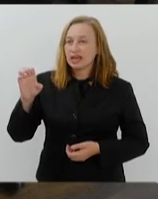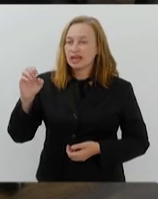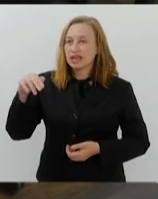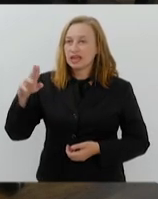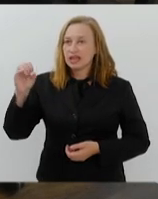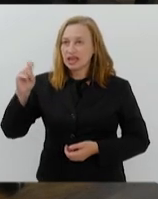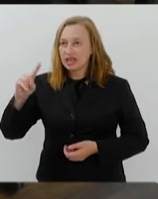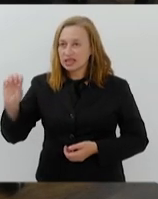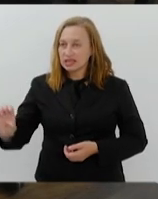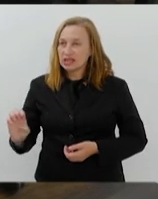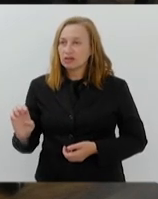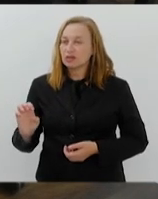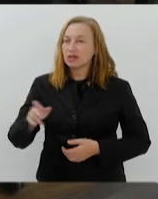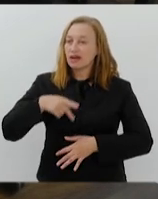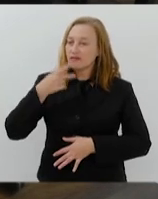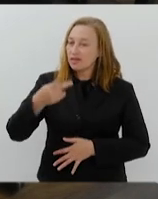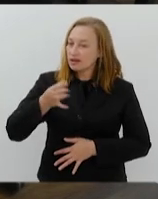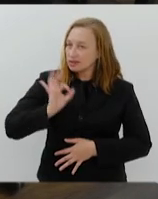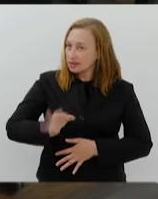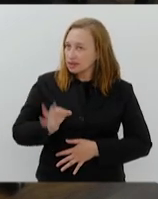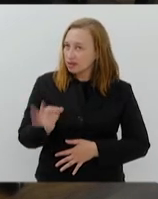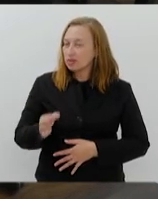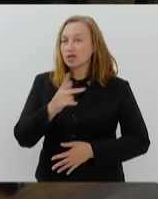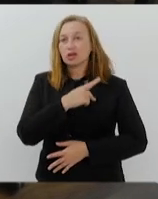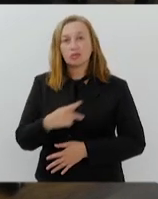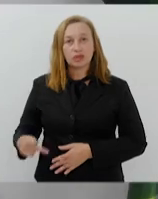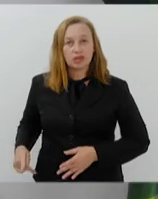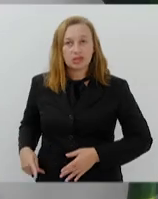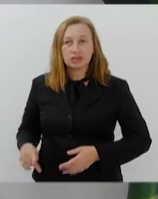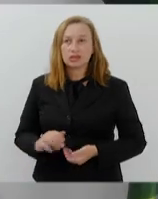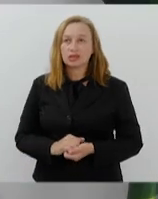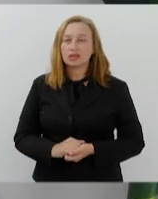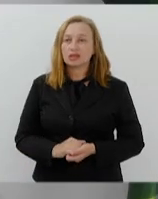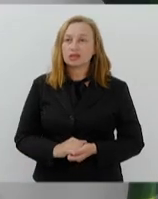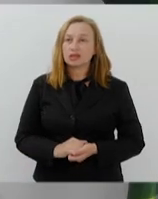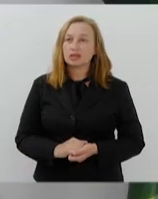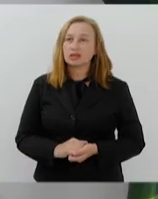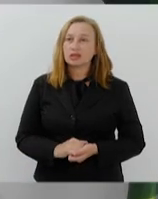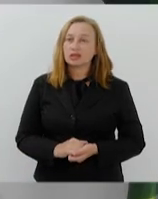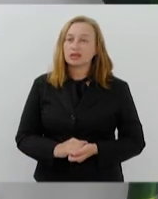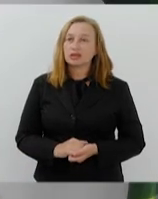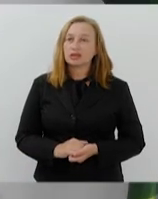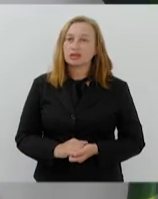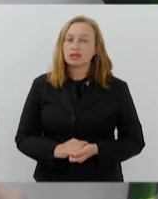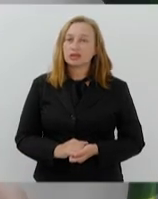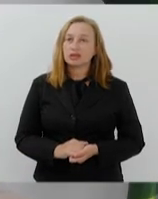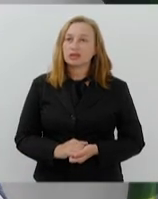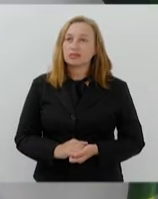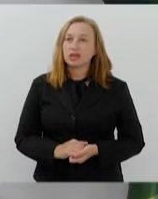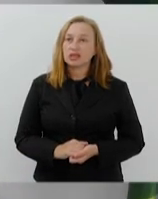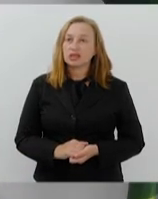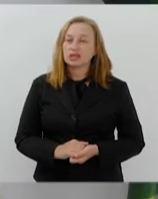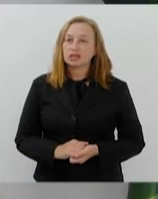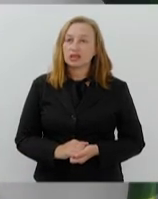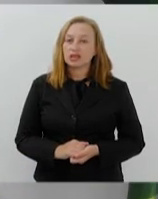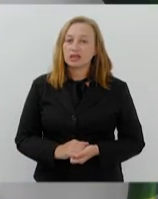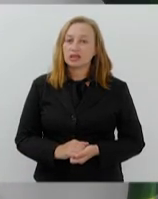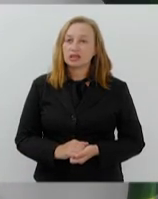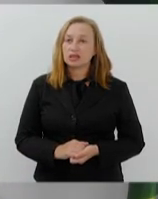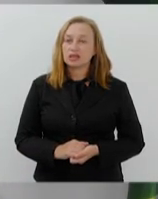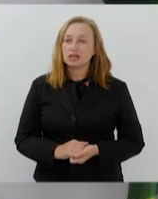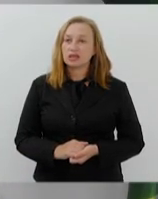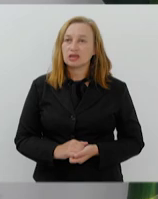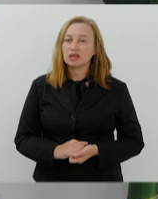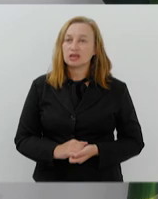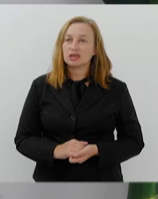afirma categoricamente que o presidente apadrinha apadrinhar e apadrinha os patrocínios